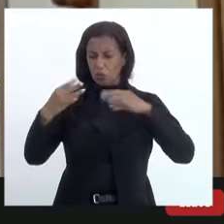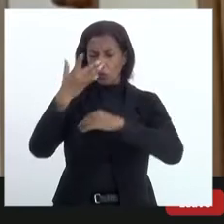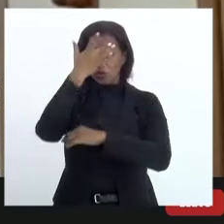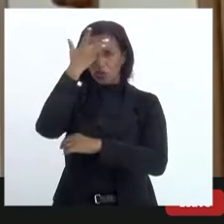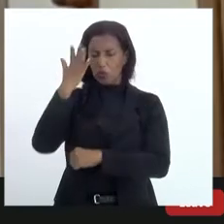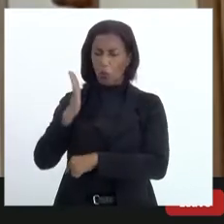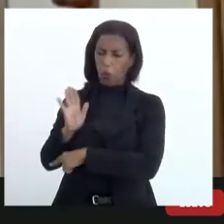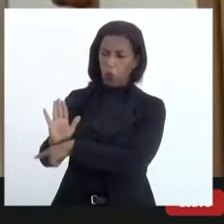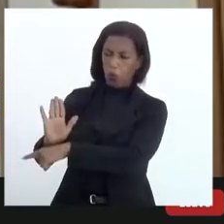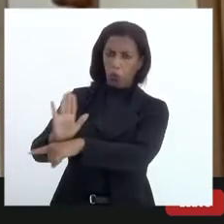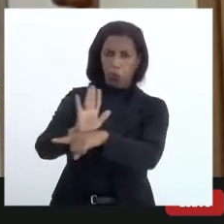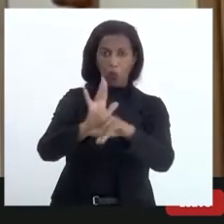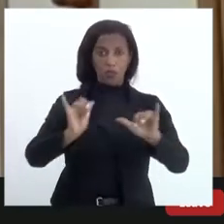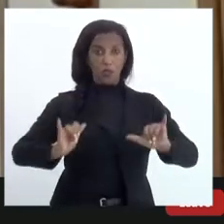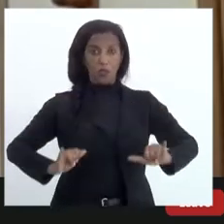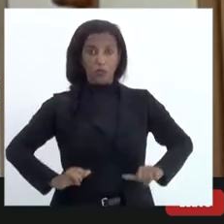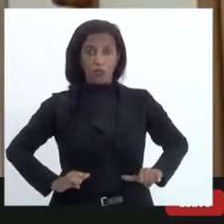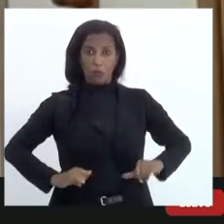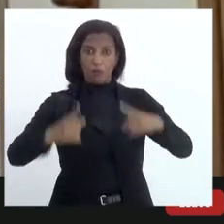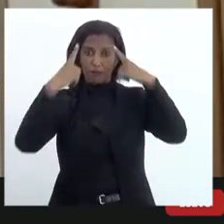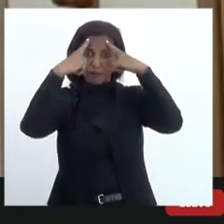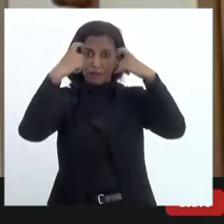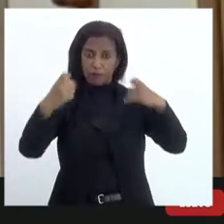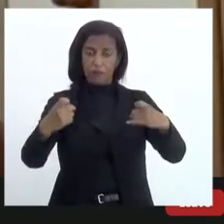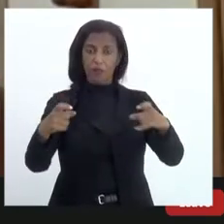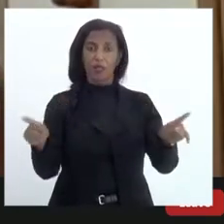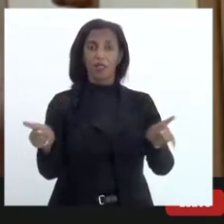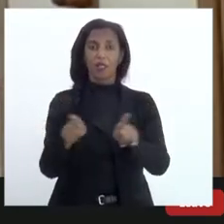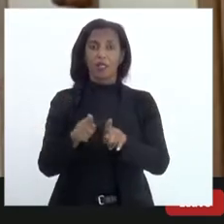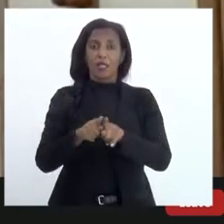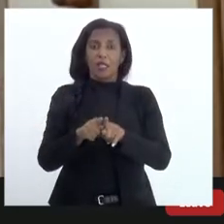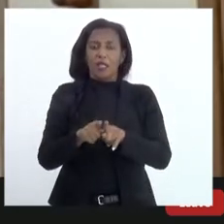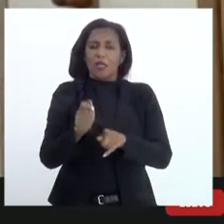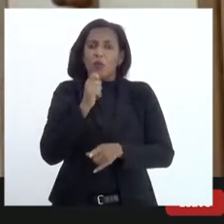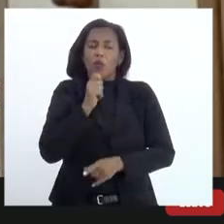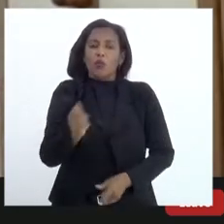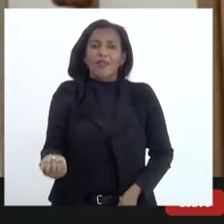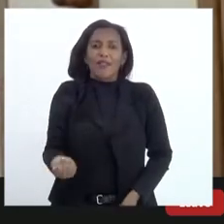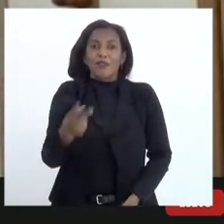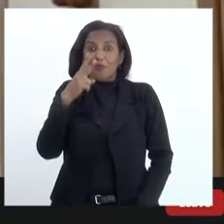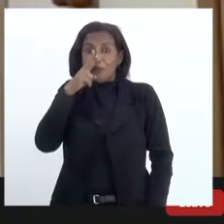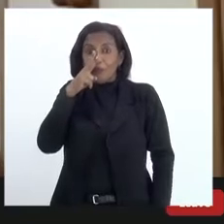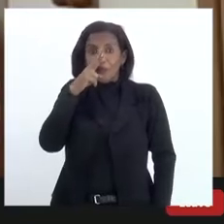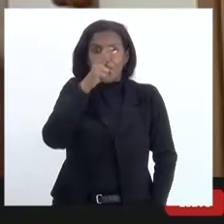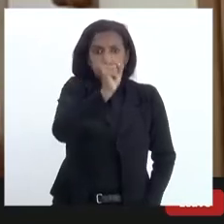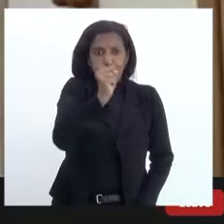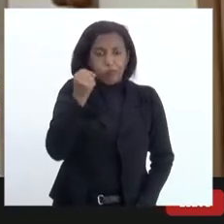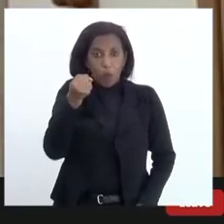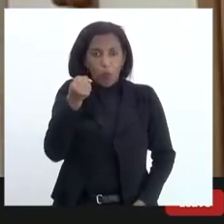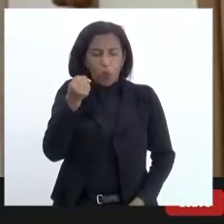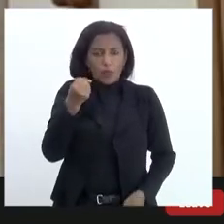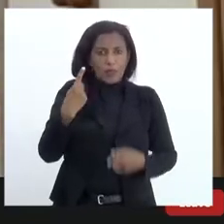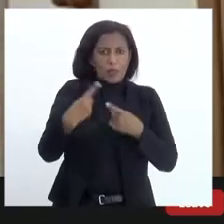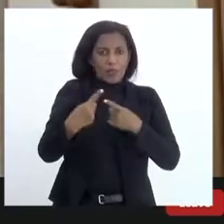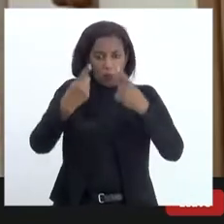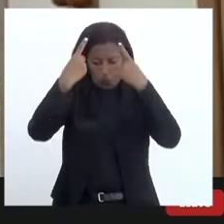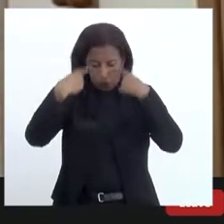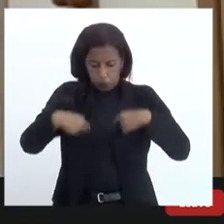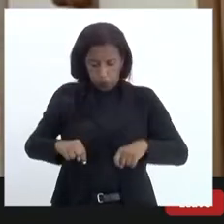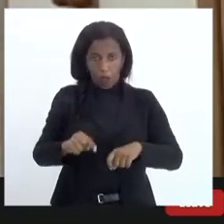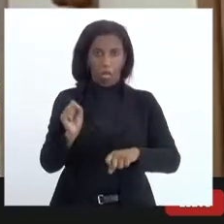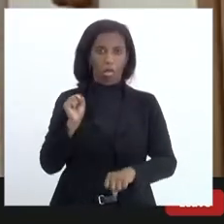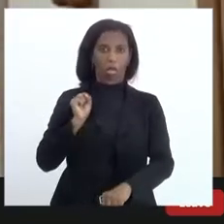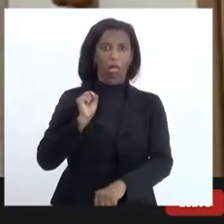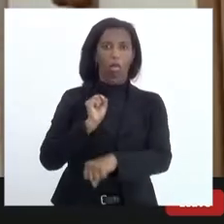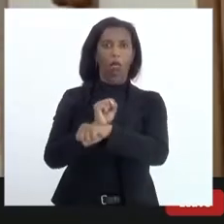que sofrem essas violências, que muitas vezes não têm pernas por conta da paralisia que causa o